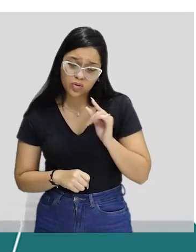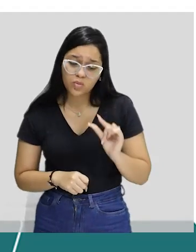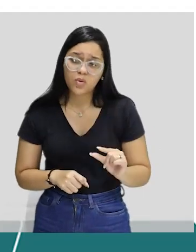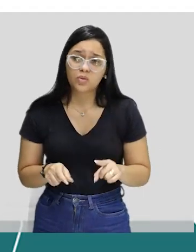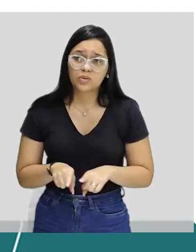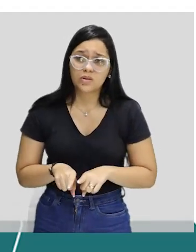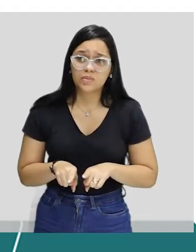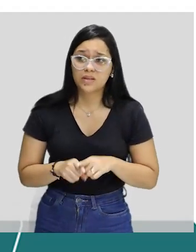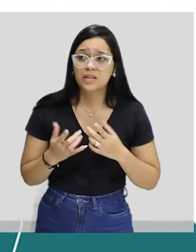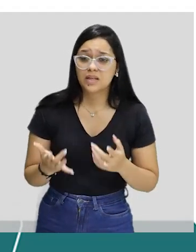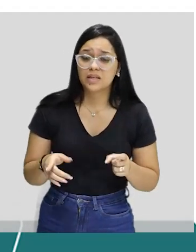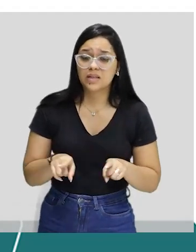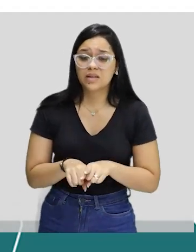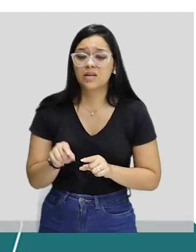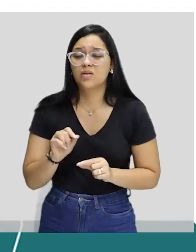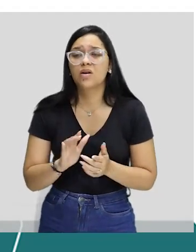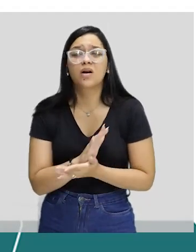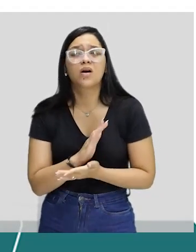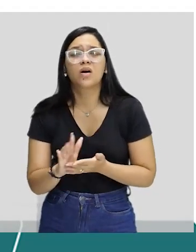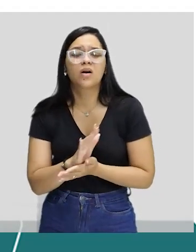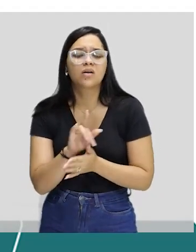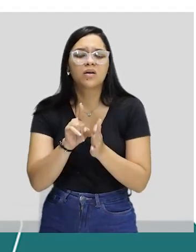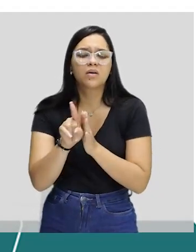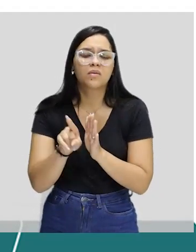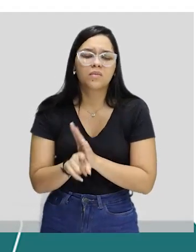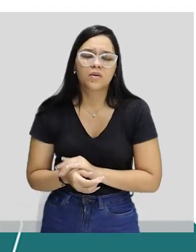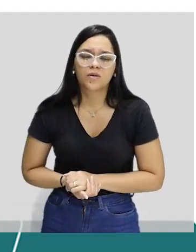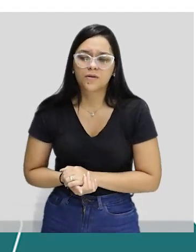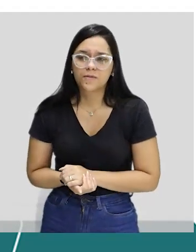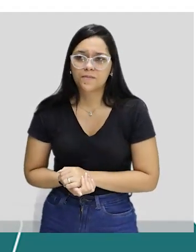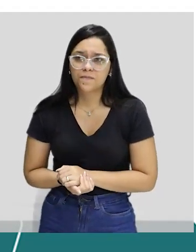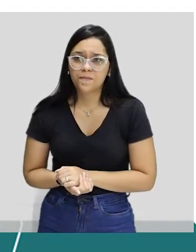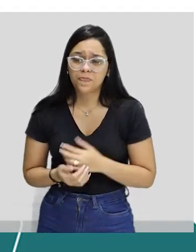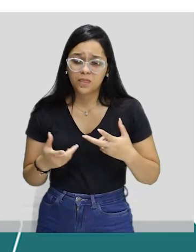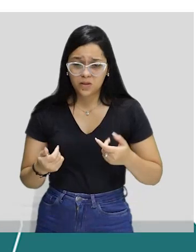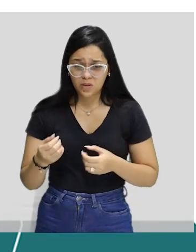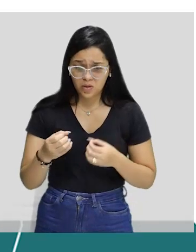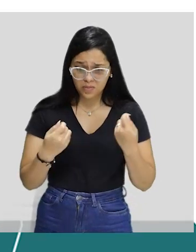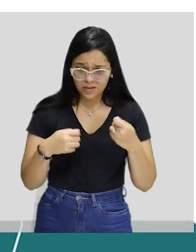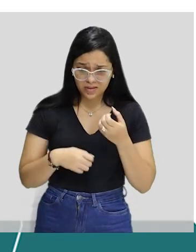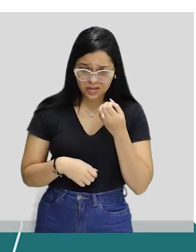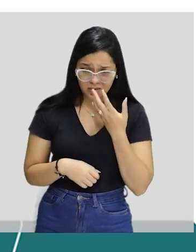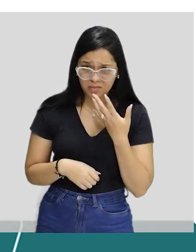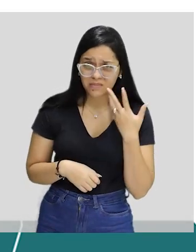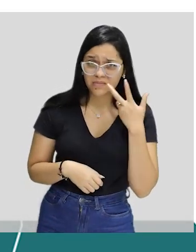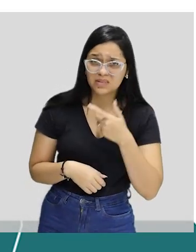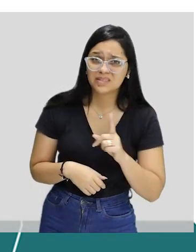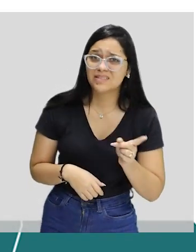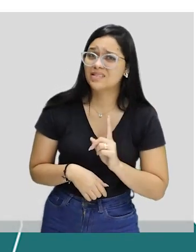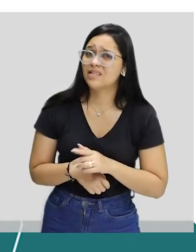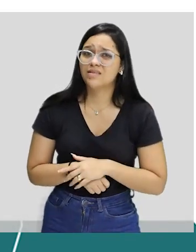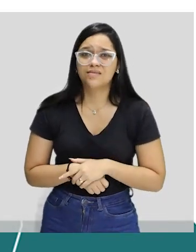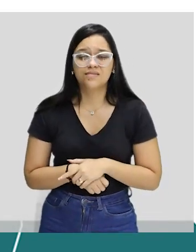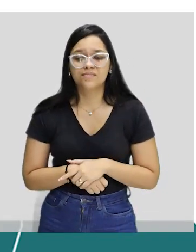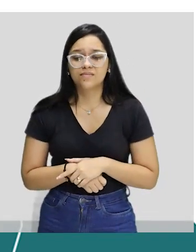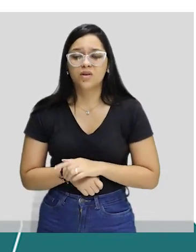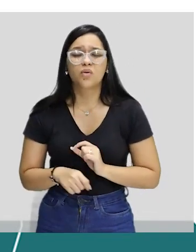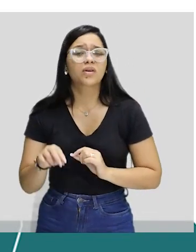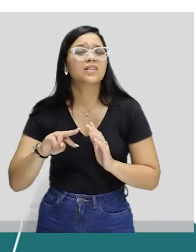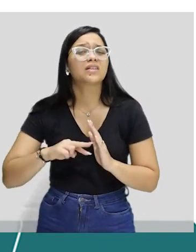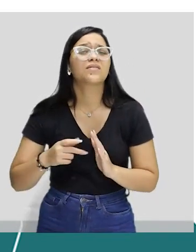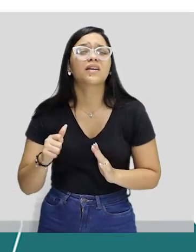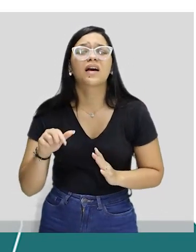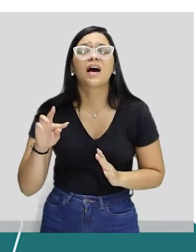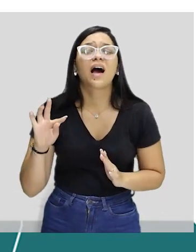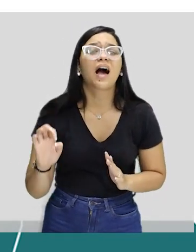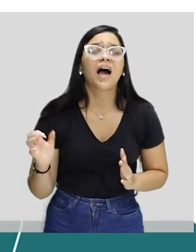da obra dele, e aí a gente discute algumas questões. Toda obra tem que ser bela, a dele não tanto, ele choca. O que é arte? O